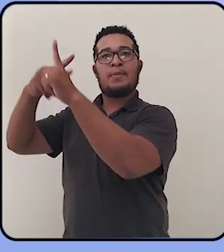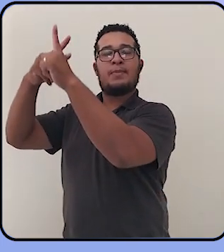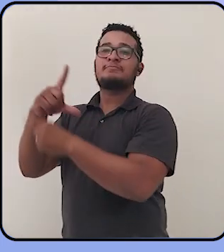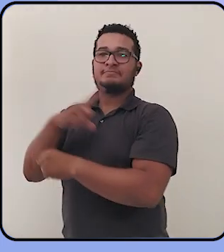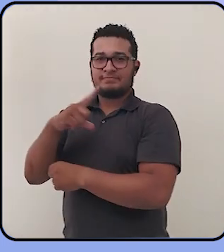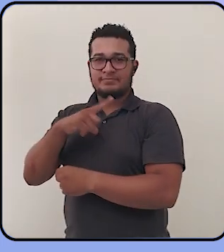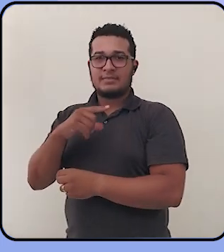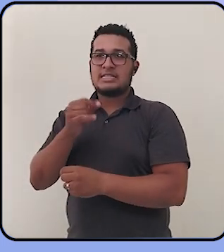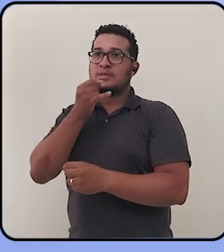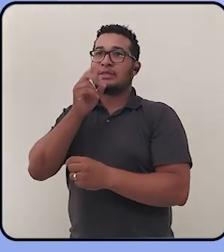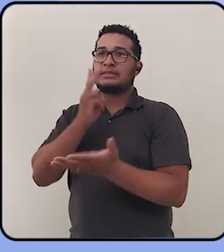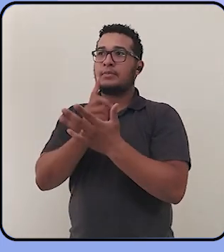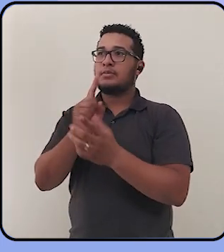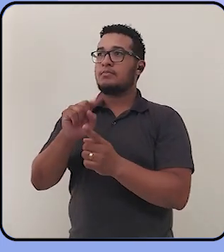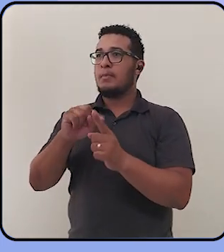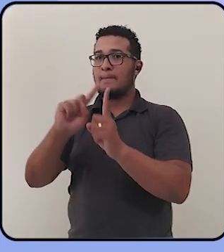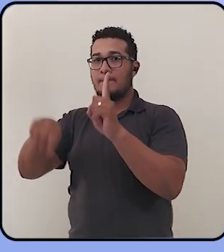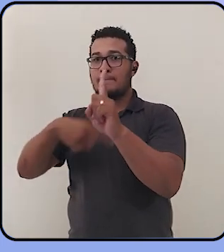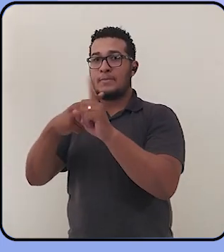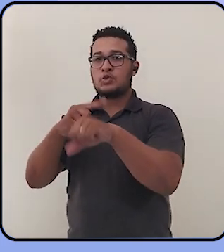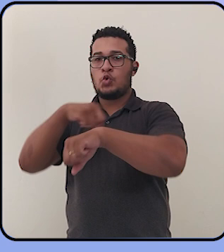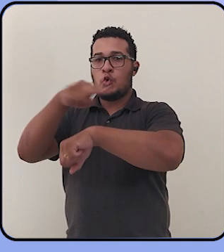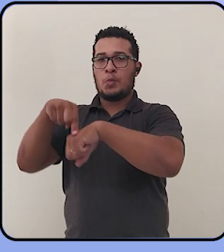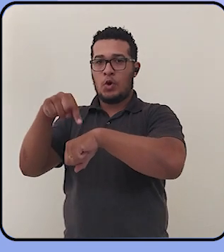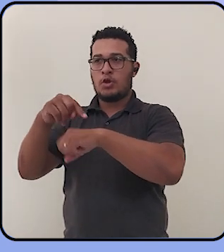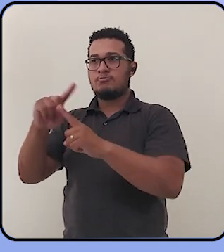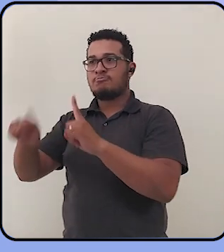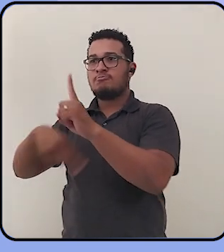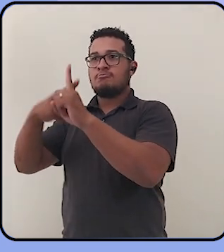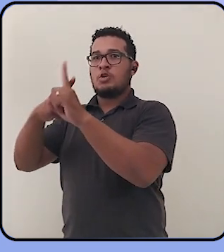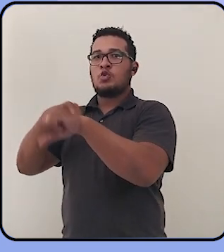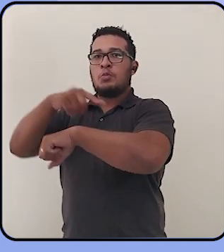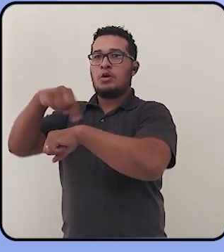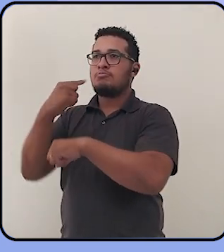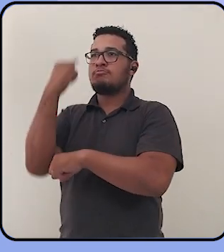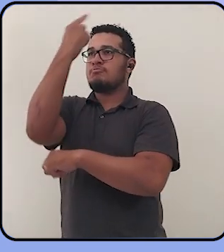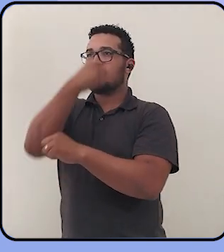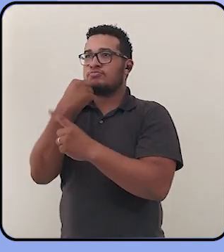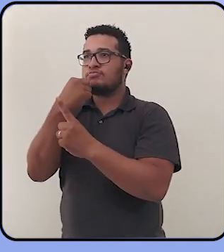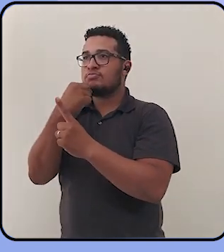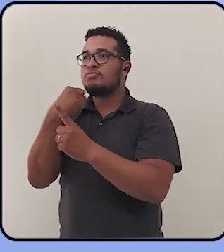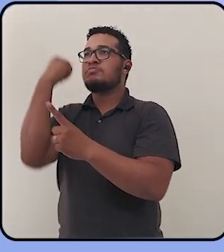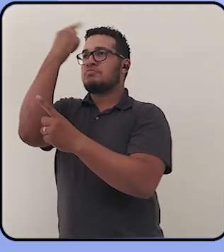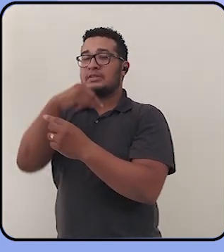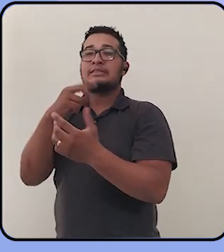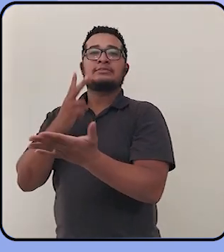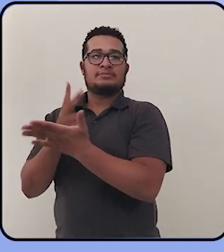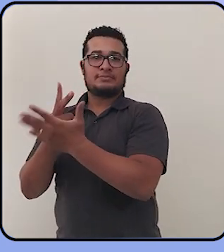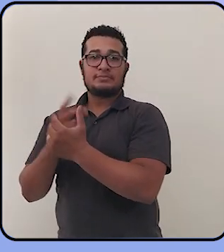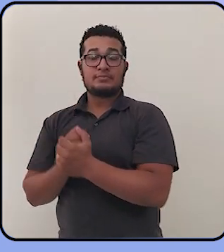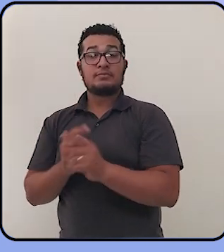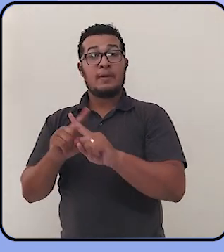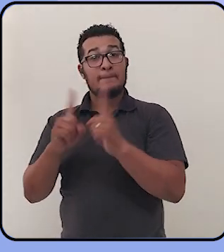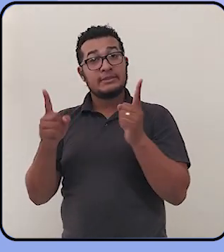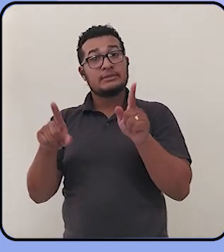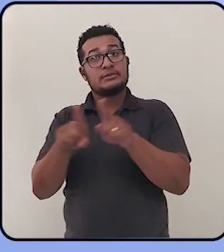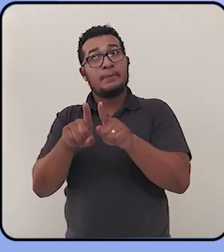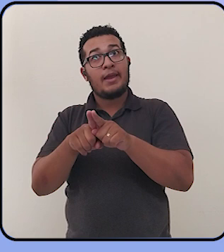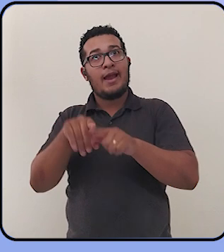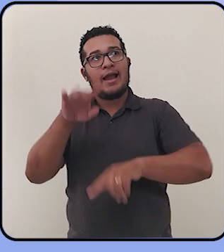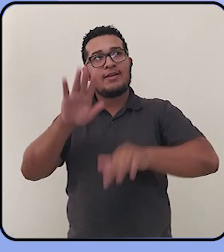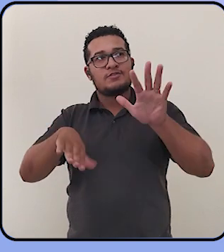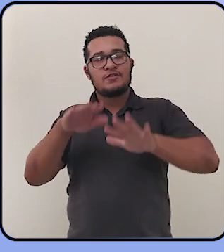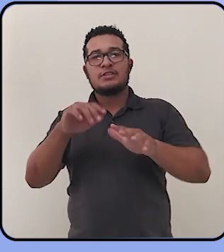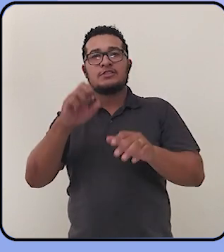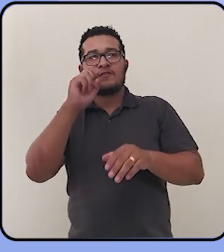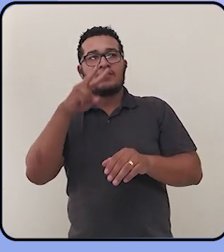for, maiores, a cada fuso que você faça, aumenta 1 hora. Porém, na maioria das